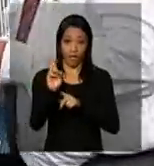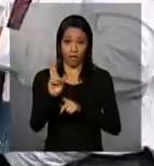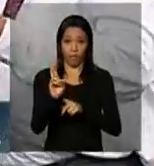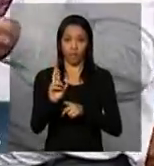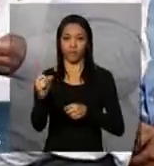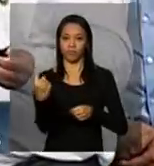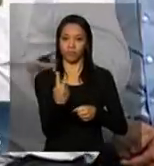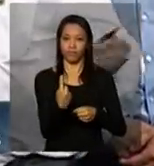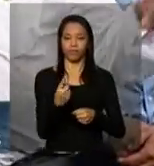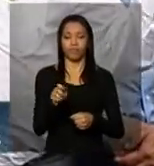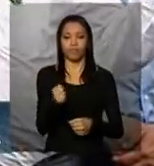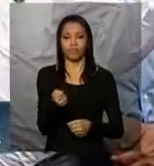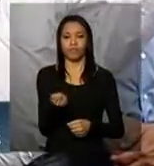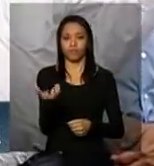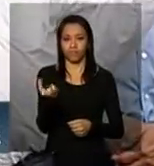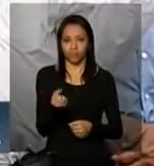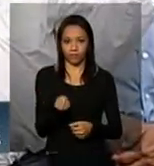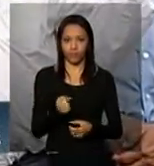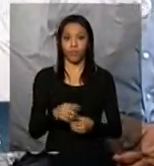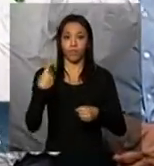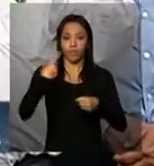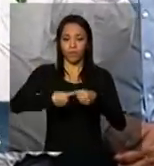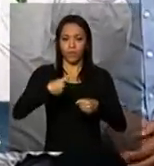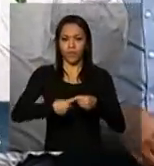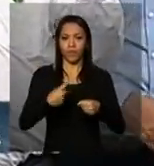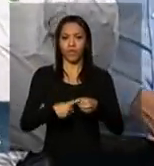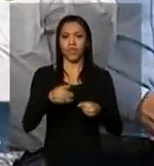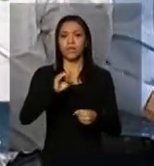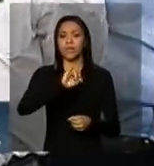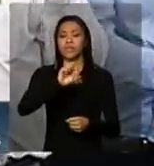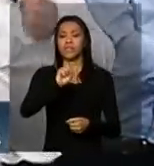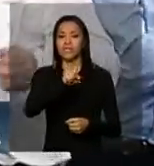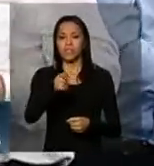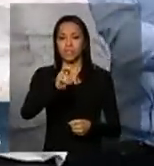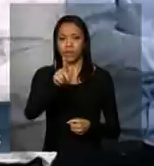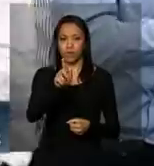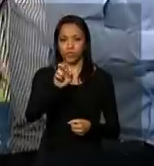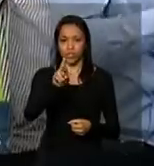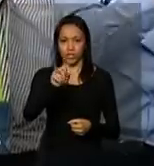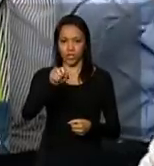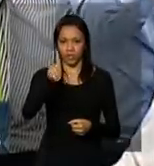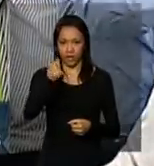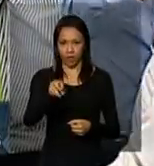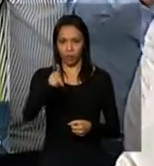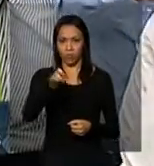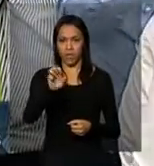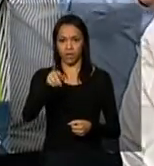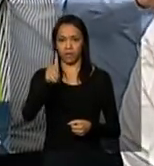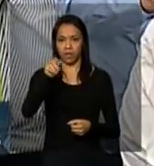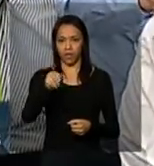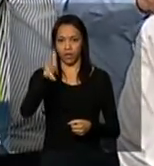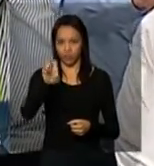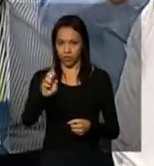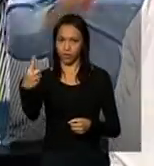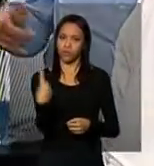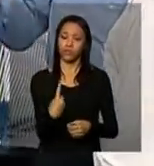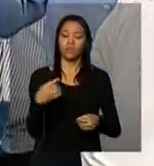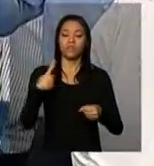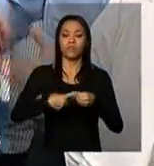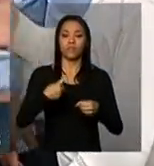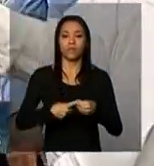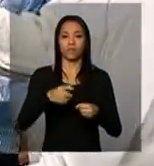Clésio Oliveira Santos São Geraldo da Piedade Osan Oliveira de Farias São